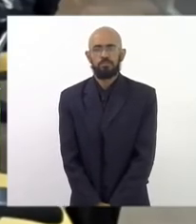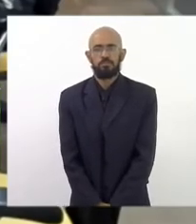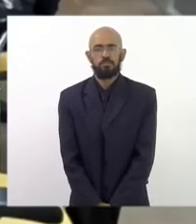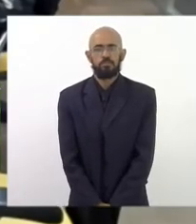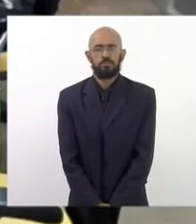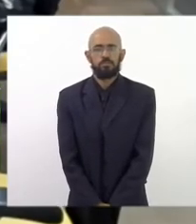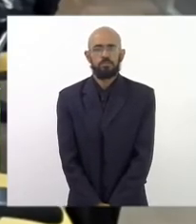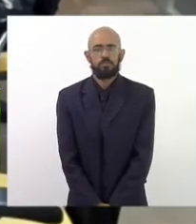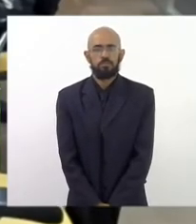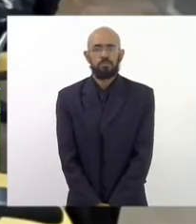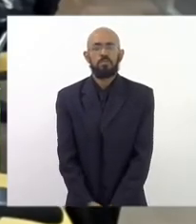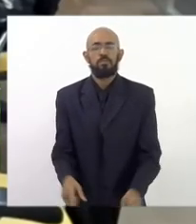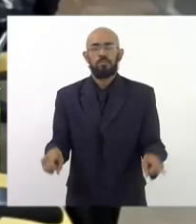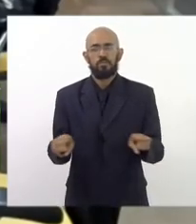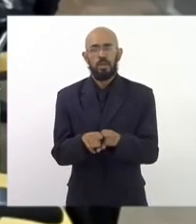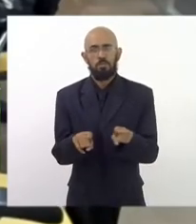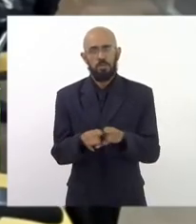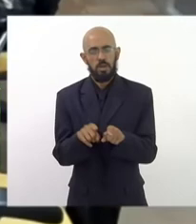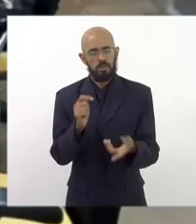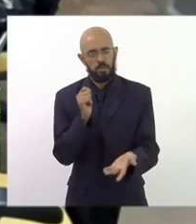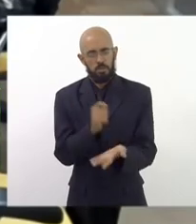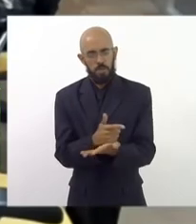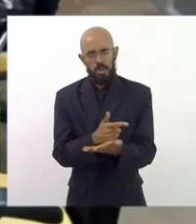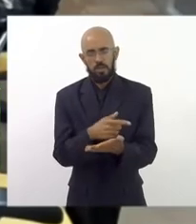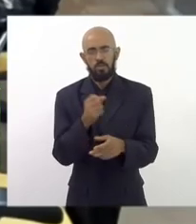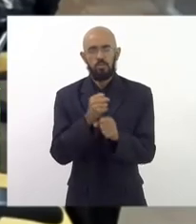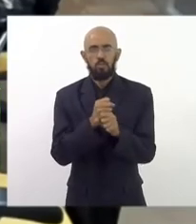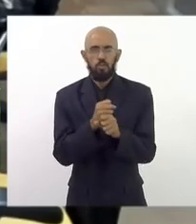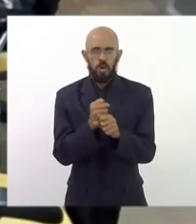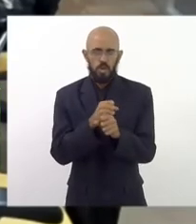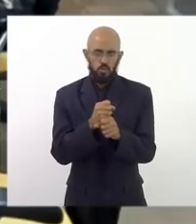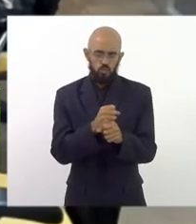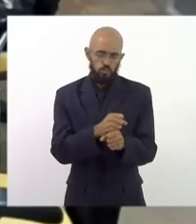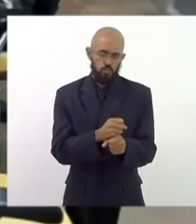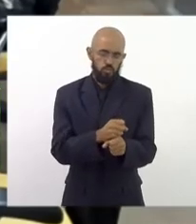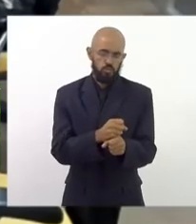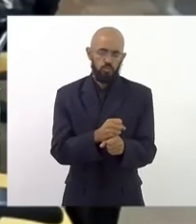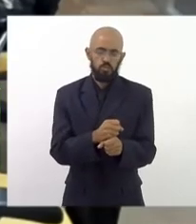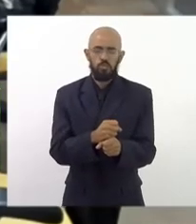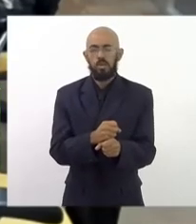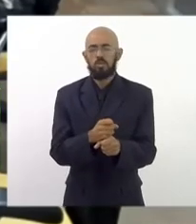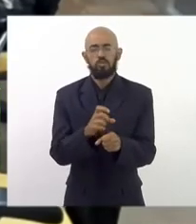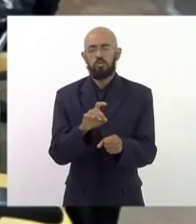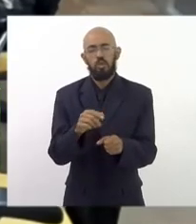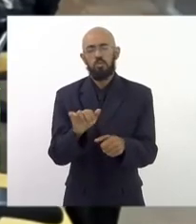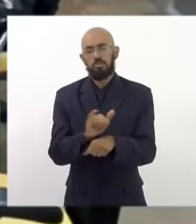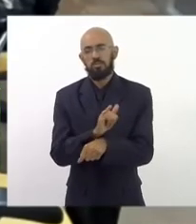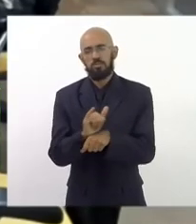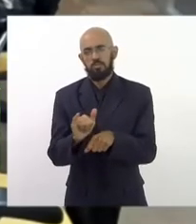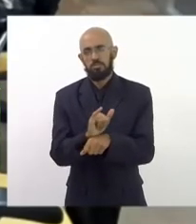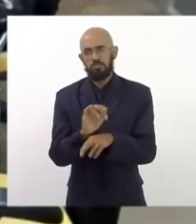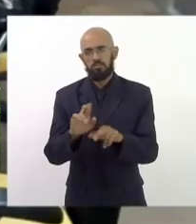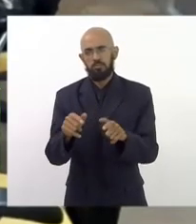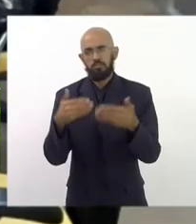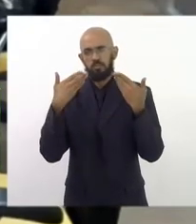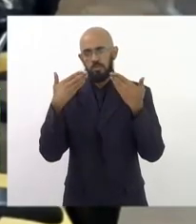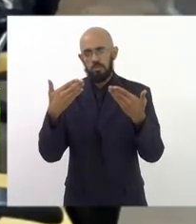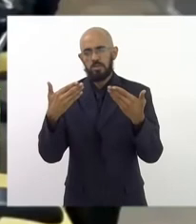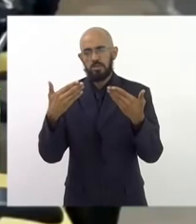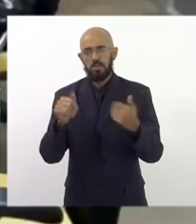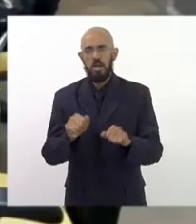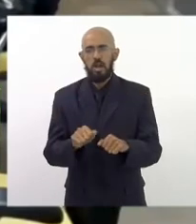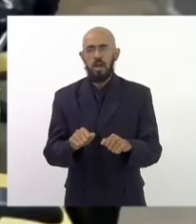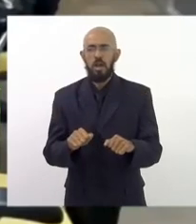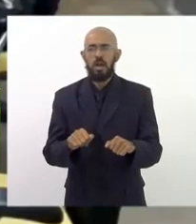isso também é o que a gente vem pagando a cada ano, né? E o saldo é só uma outra forma de apresentação. Como é que a gente